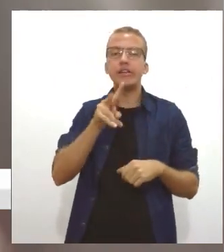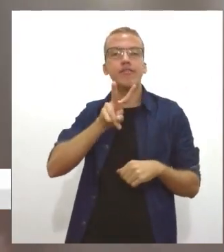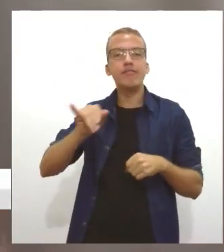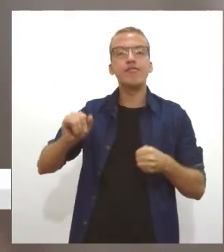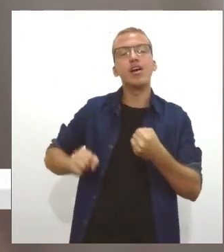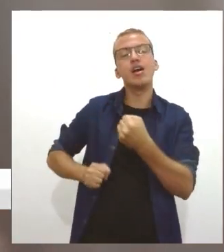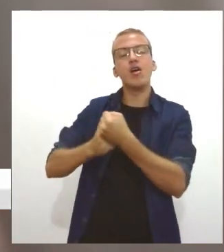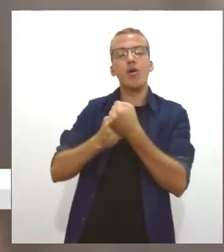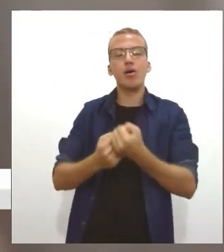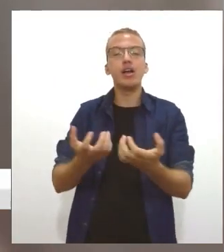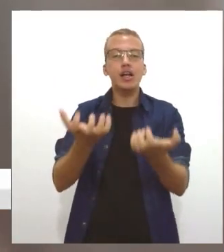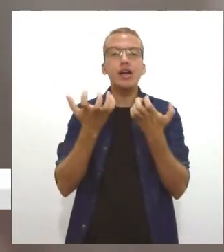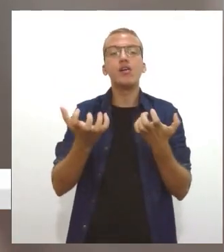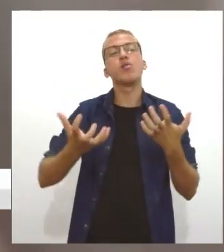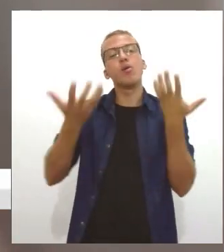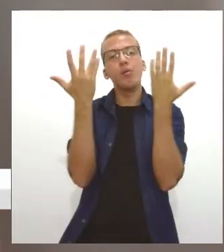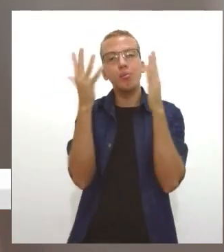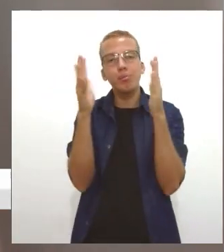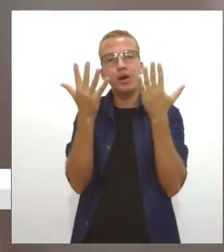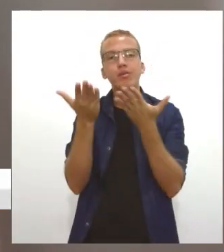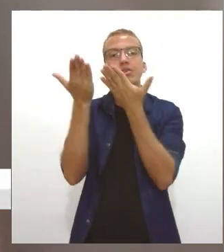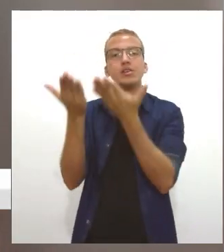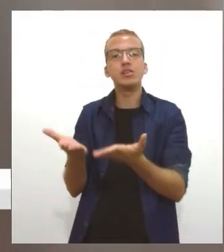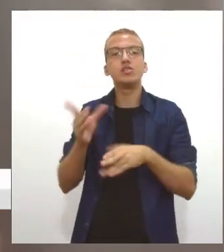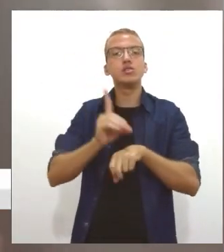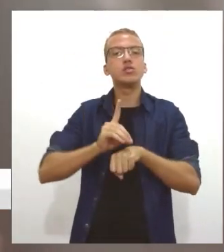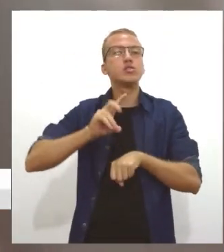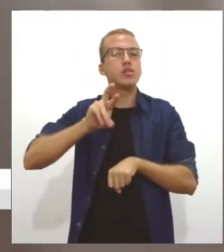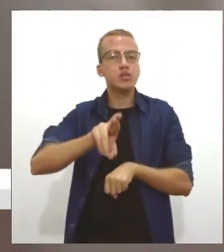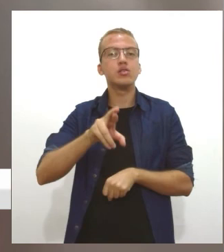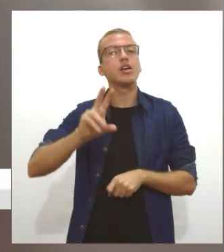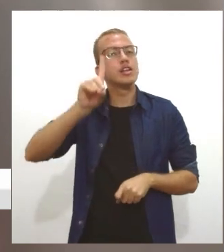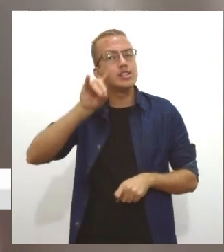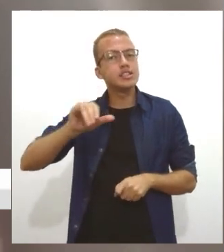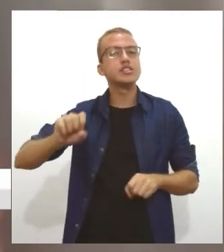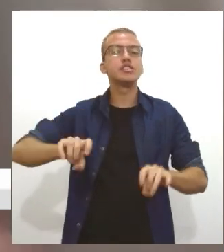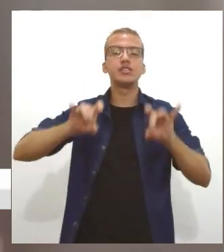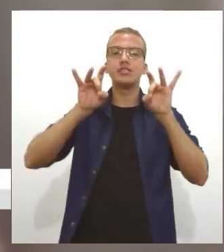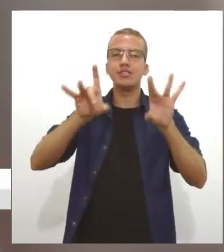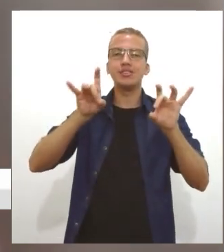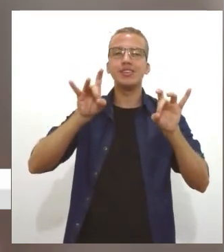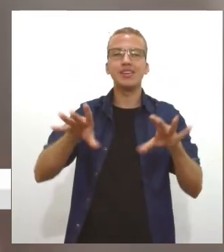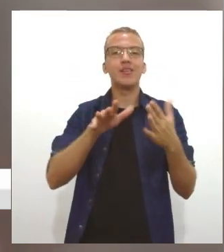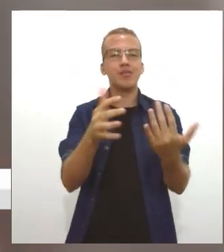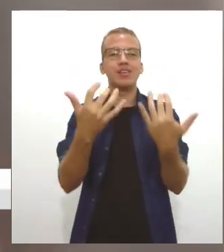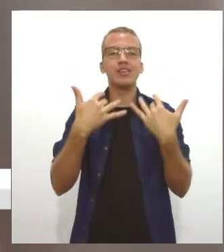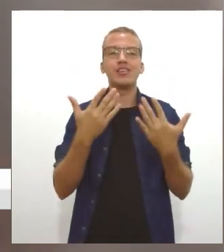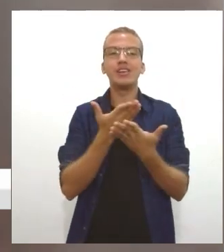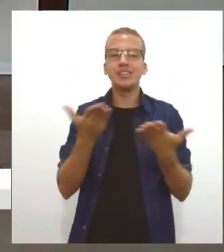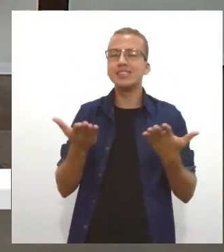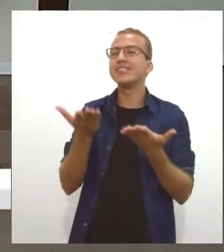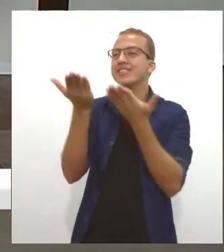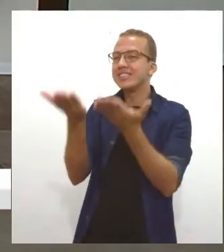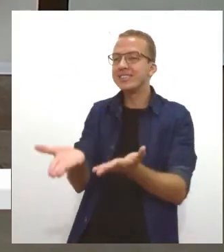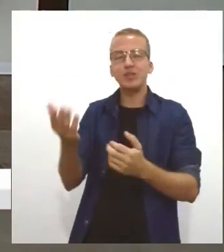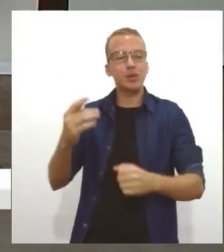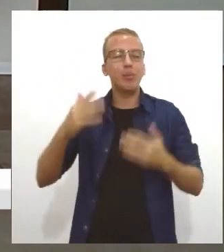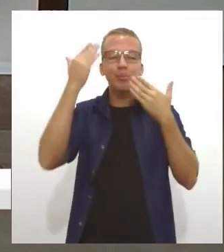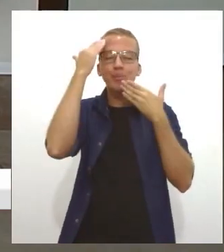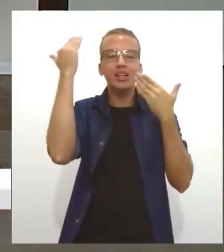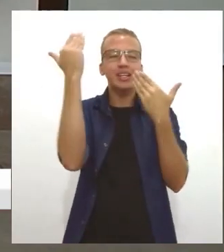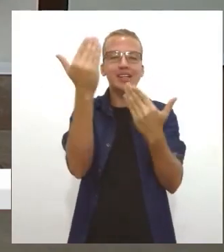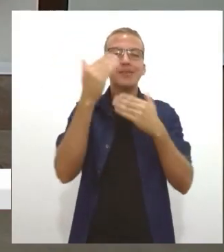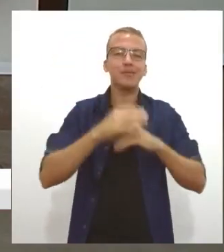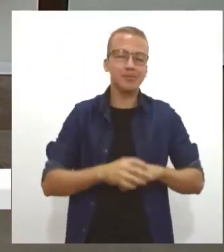vez dar os parabéns aqui à doutora pelo seu dia e também agradecer a atenção de vocês. Aline, obrigado, viu? Obrigada a vocês.